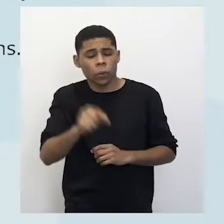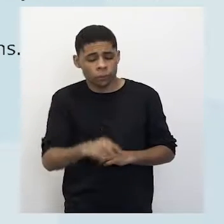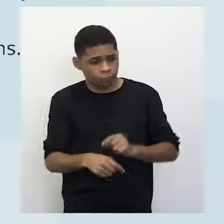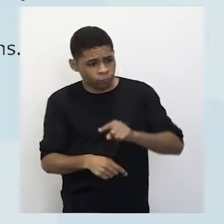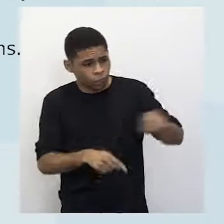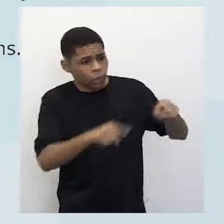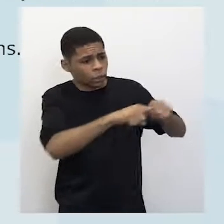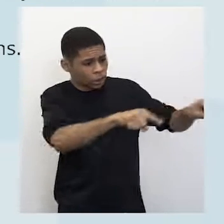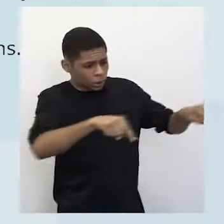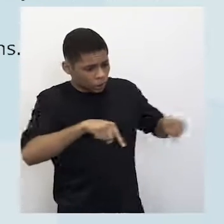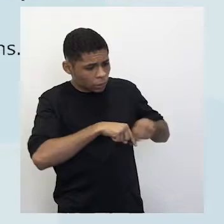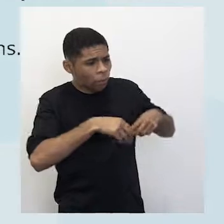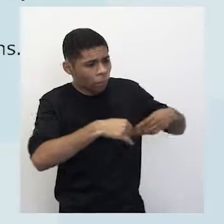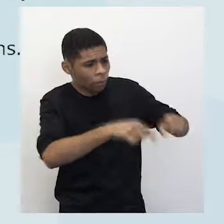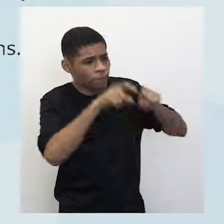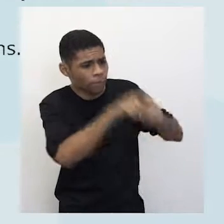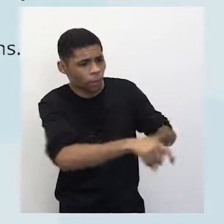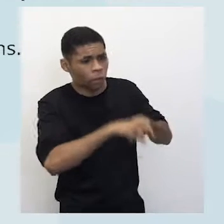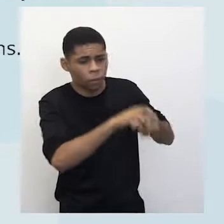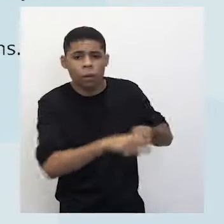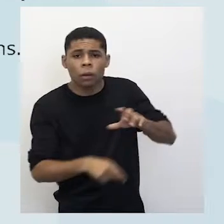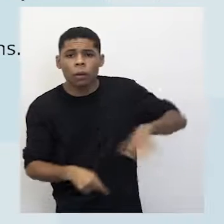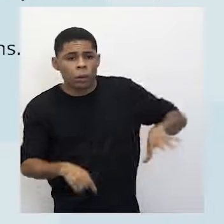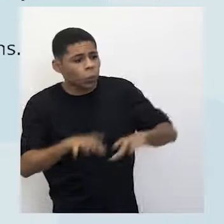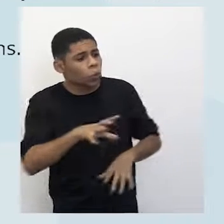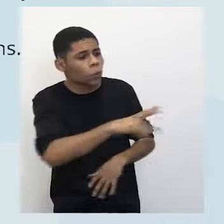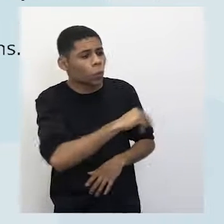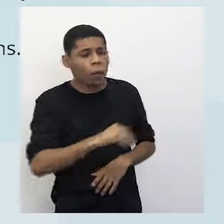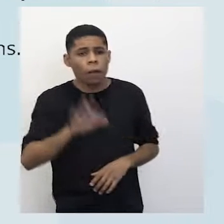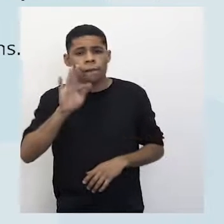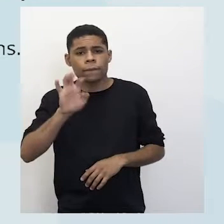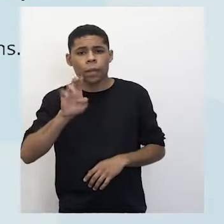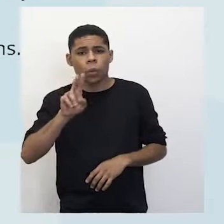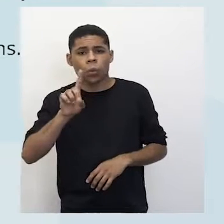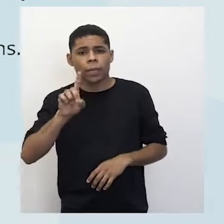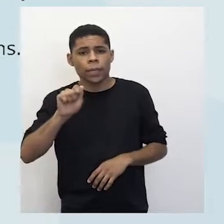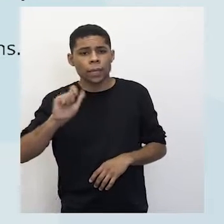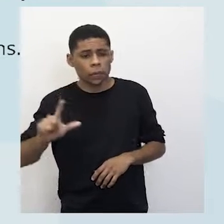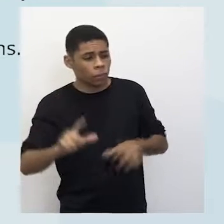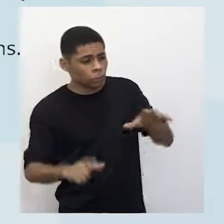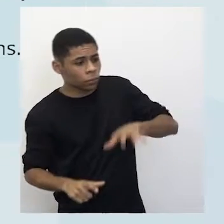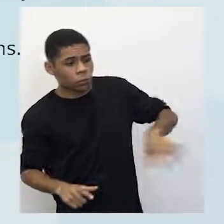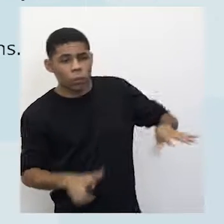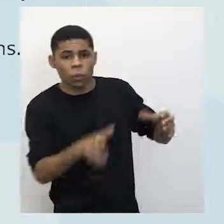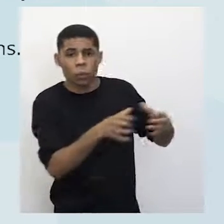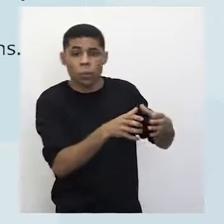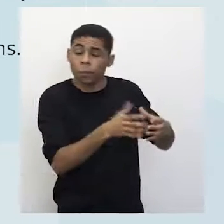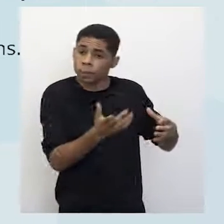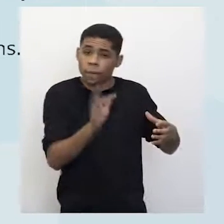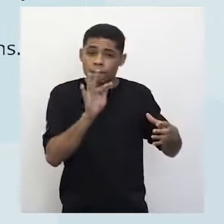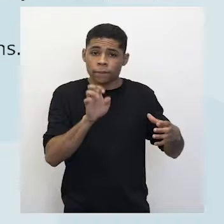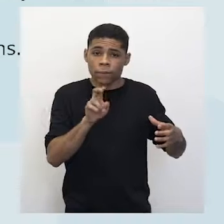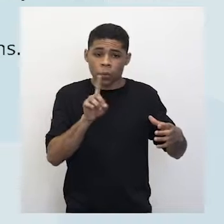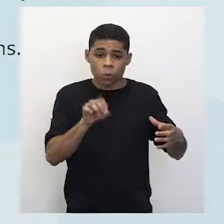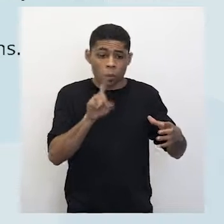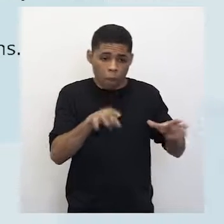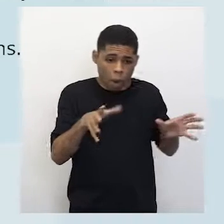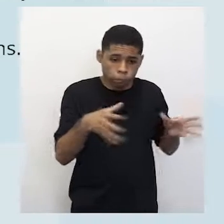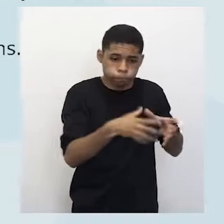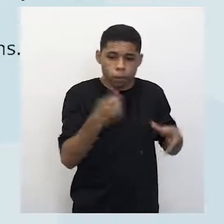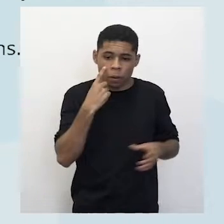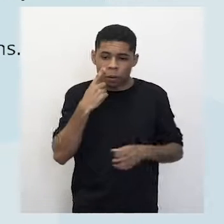rural aqui, as terras do senhor feudal, a gente chama de feudo. Então, o feudo era todo um conjunto, como vocês estão vendo